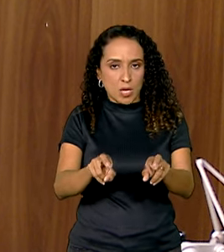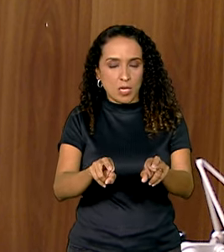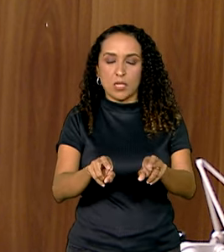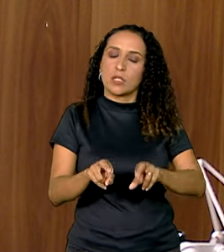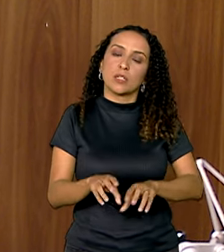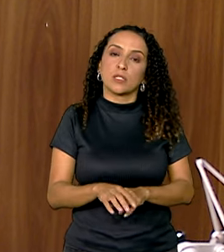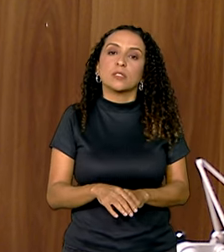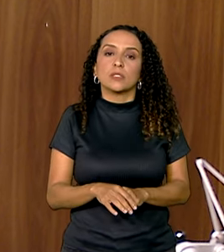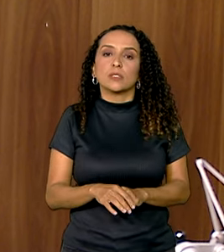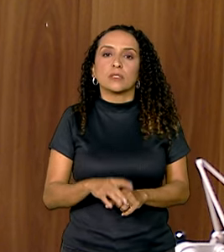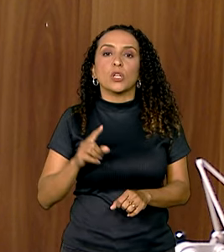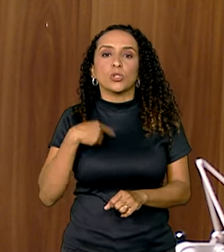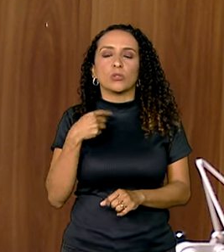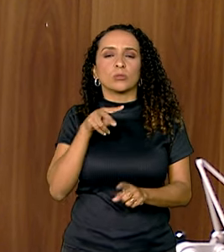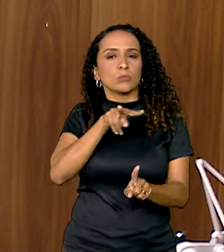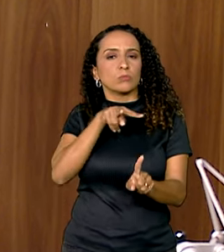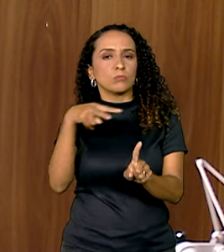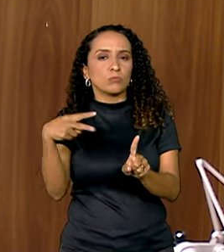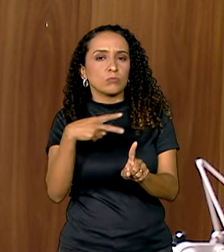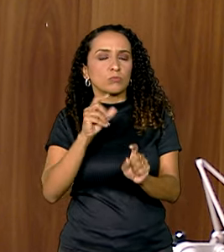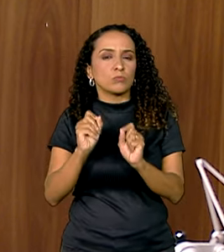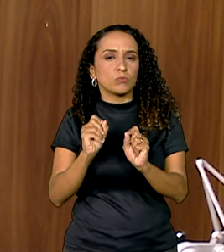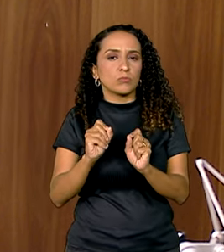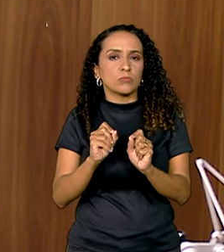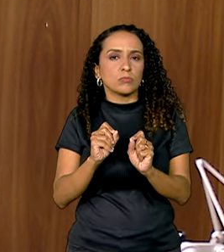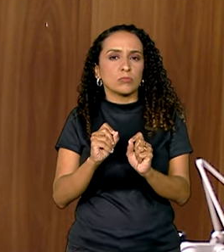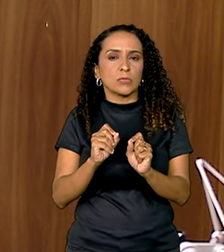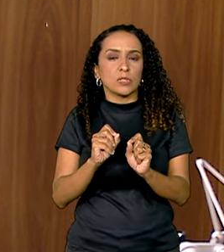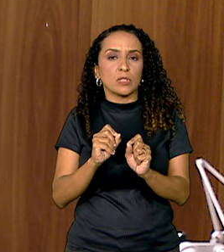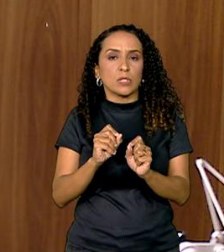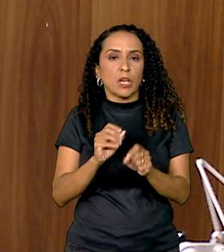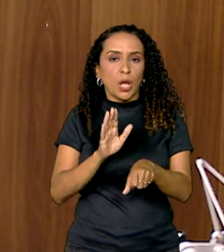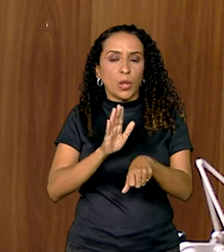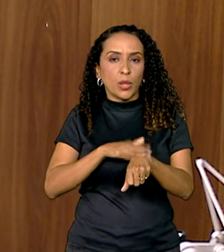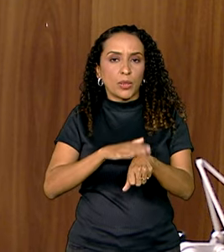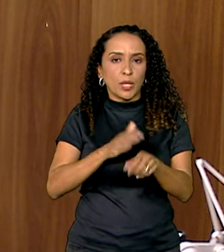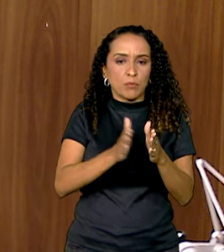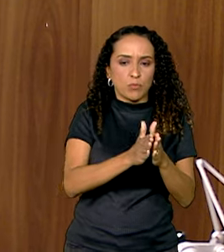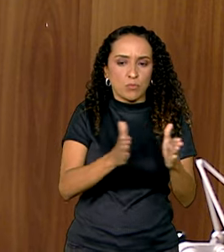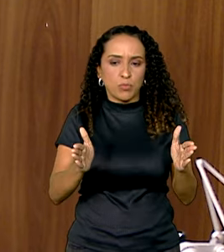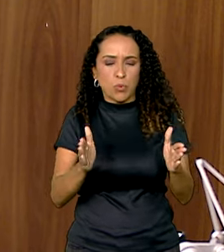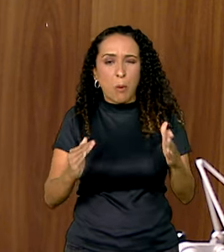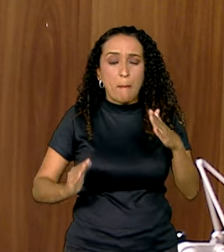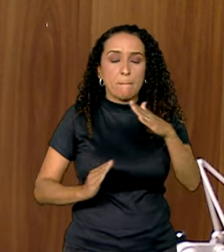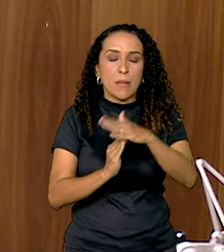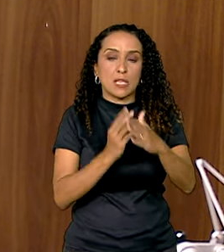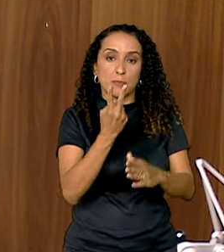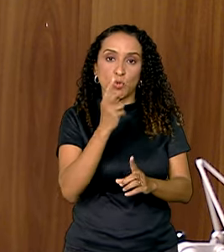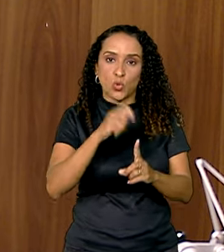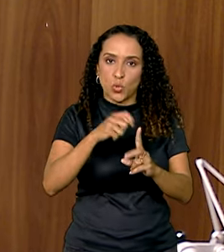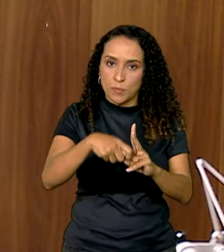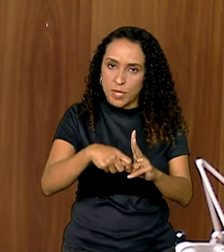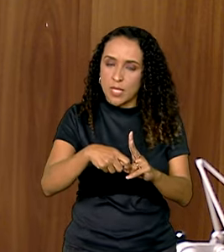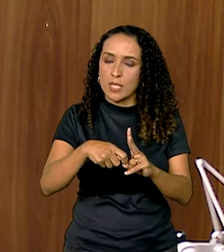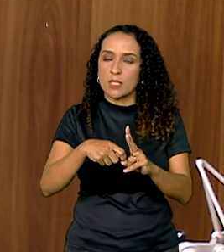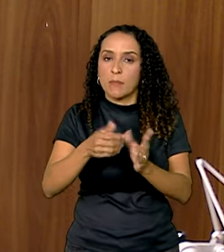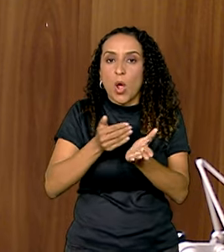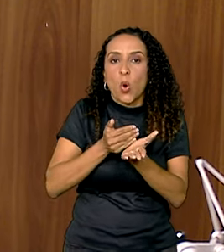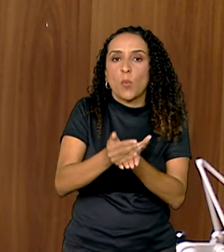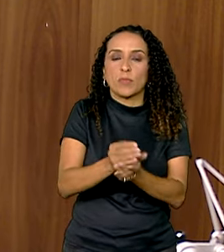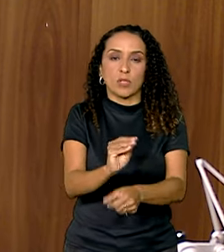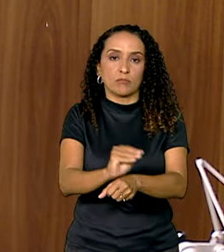Nossa perspectiva é que a duração seja no máximo de 2 meses para o início